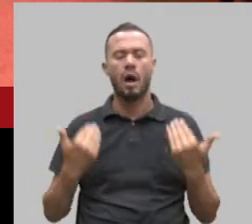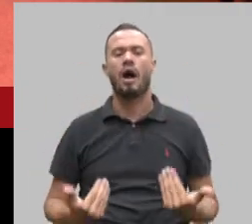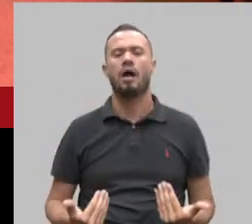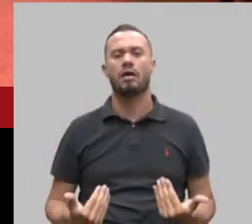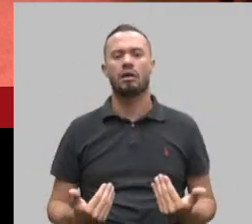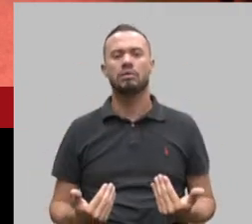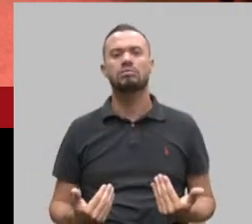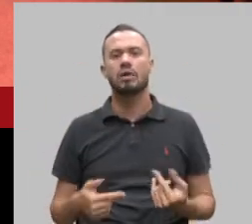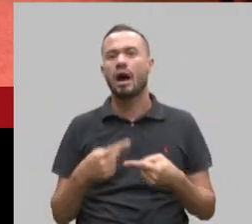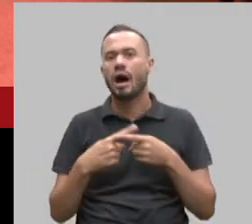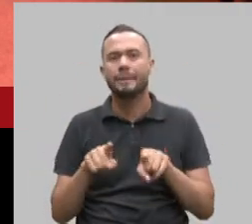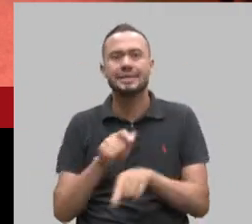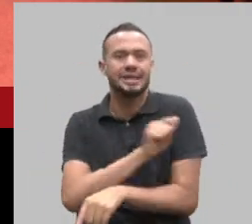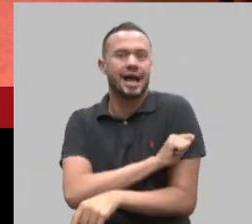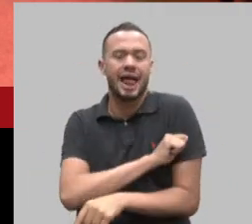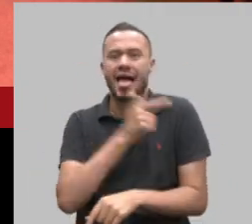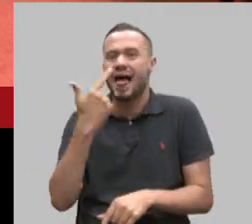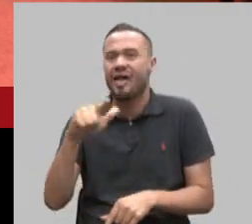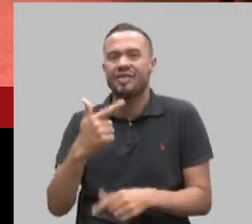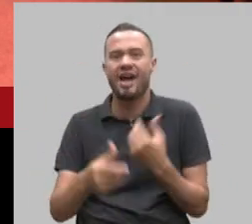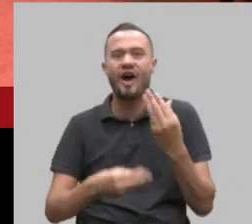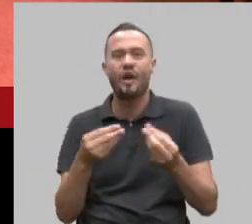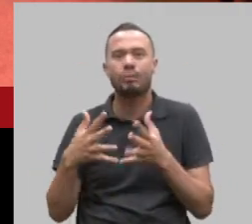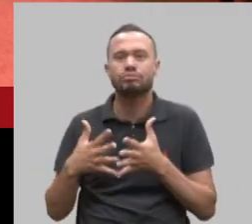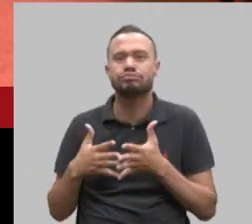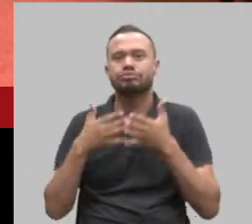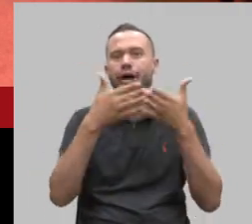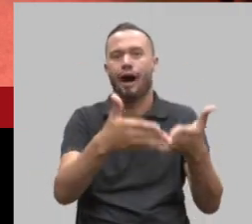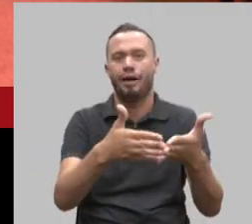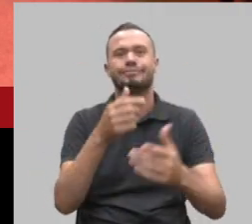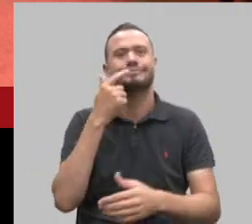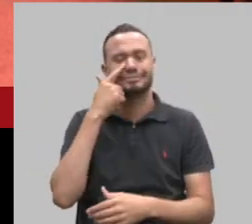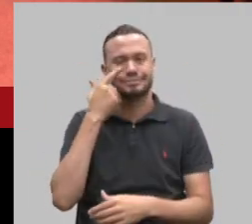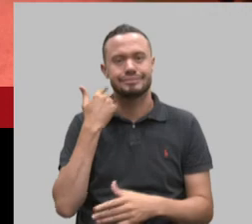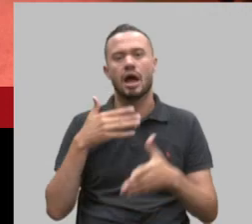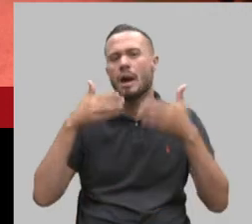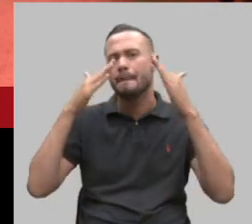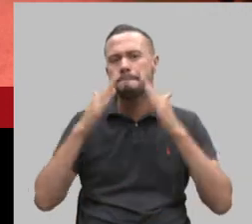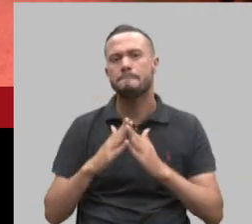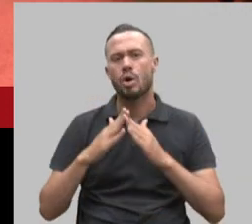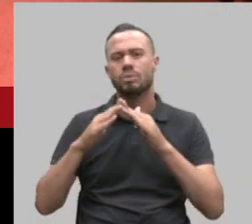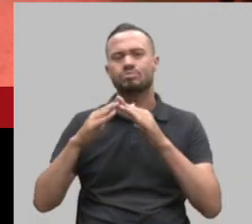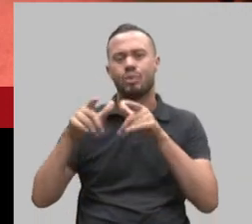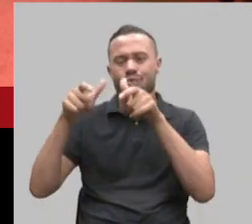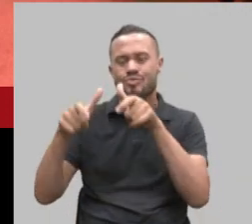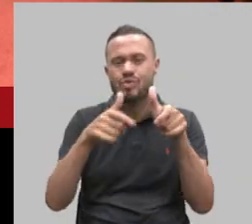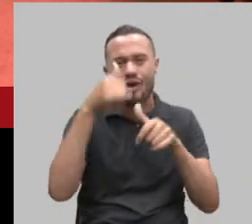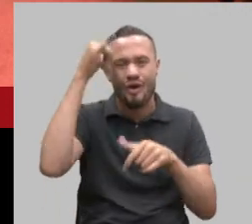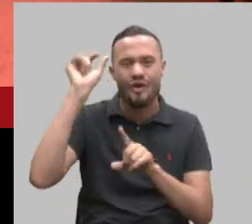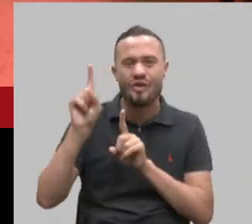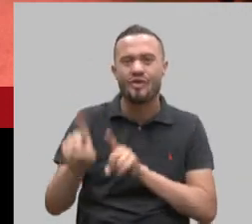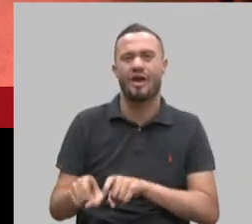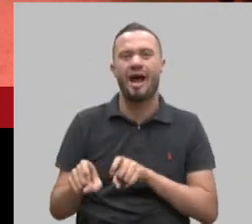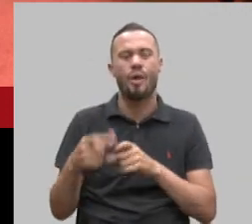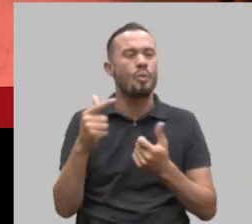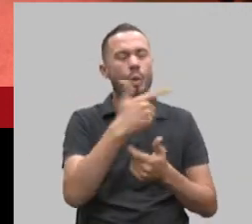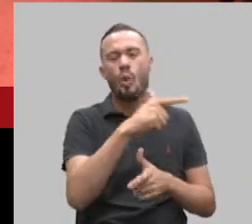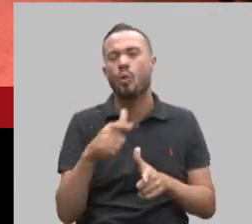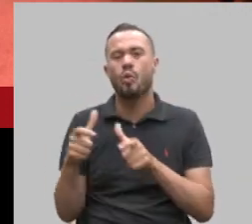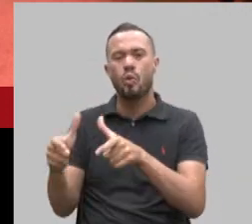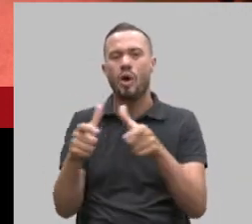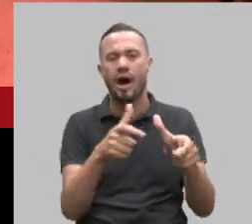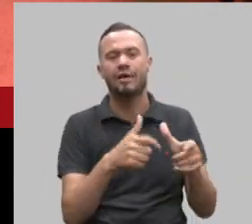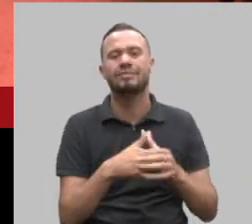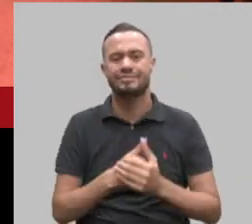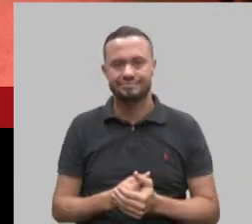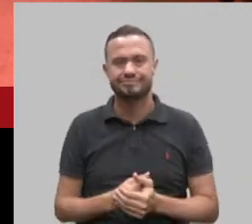estudante não consegue o transporte até lá pessoa que mora em zona rural ou mora em outro município para ir fazer escola em outro lugar e a